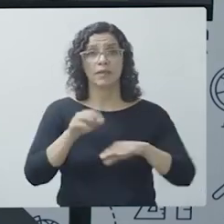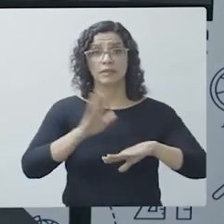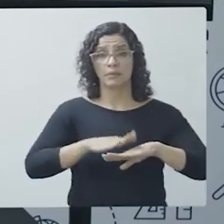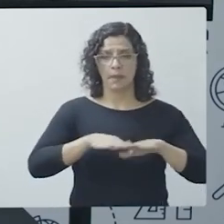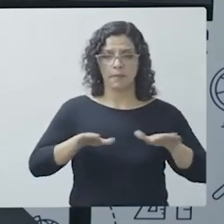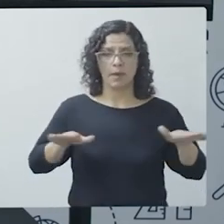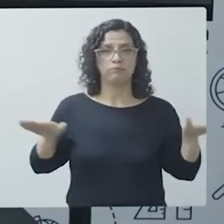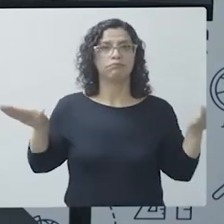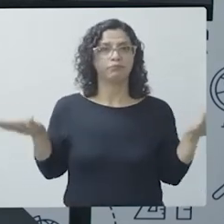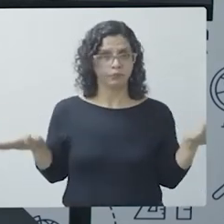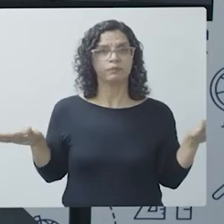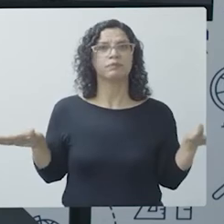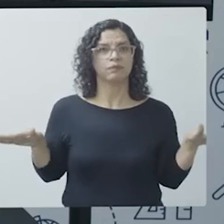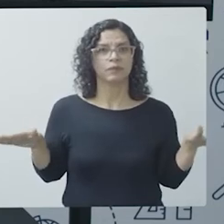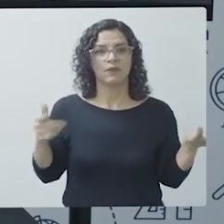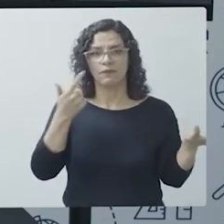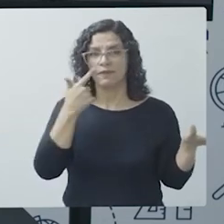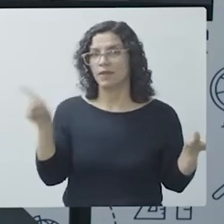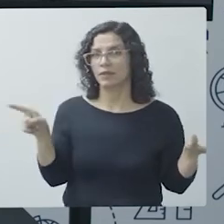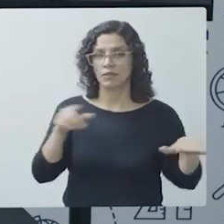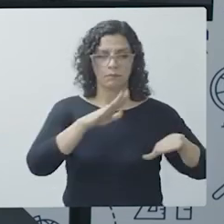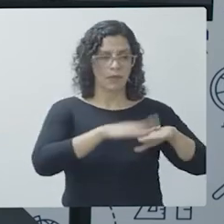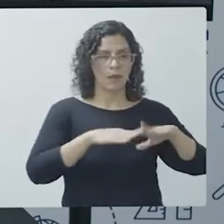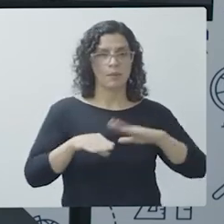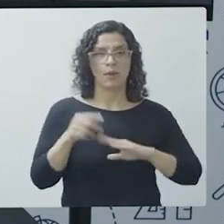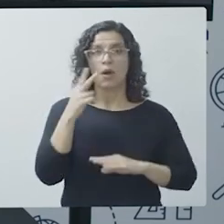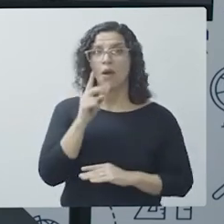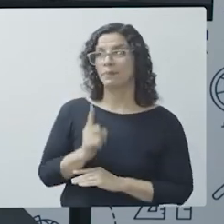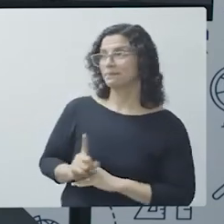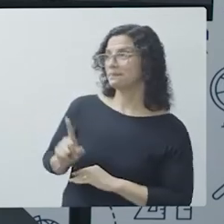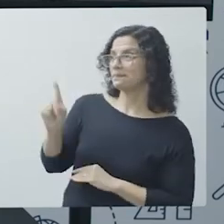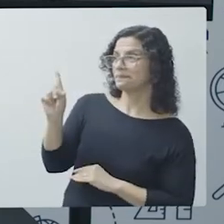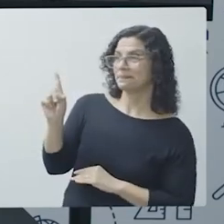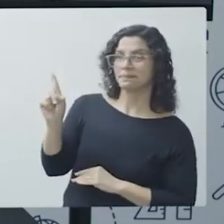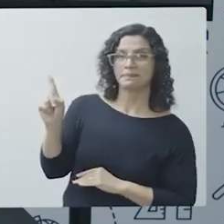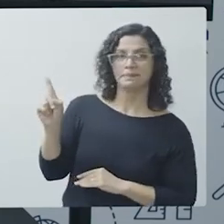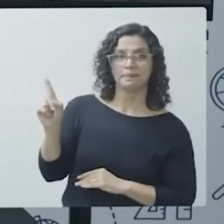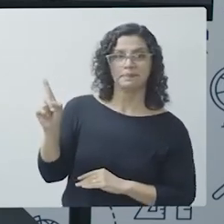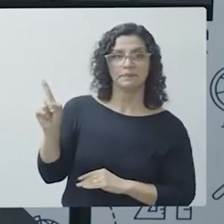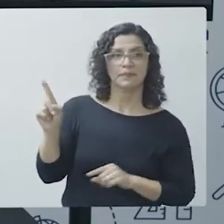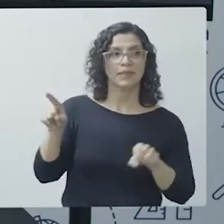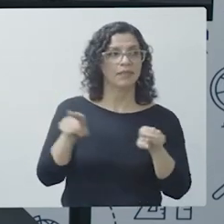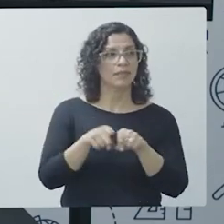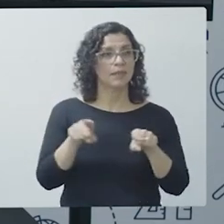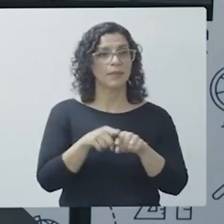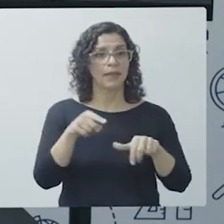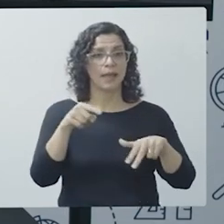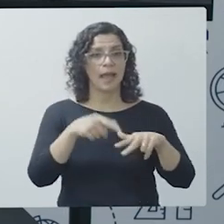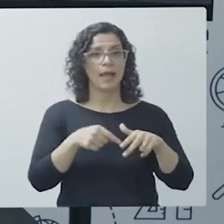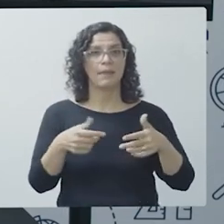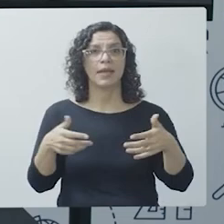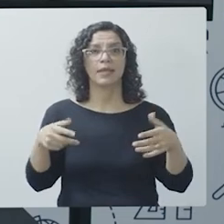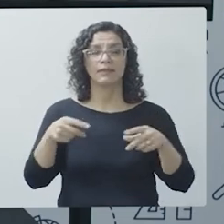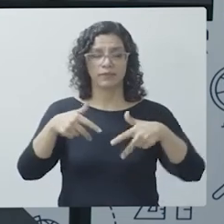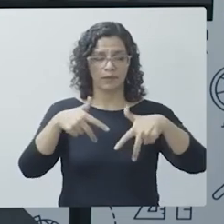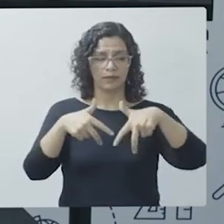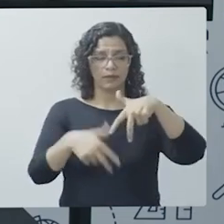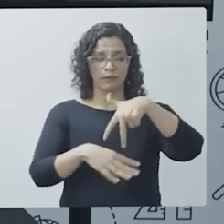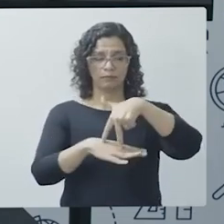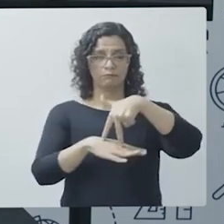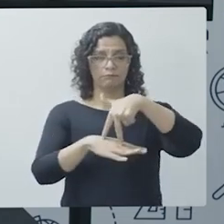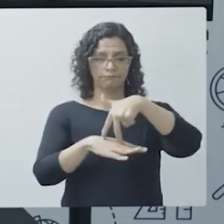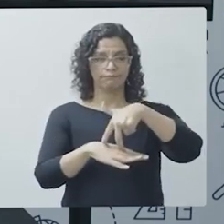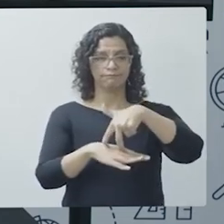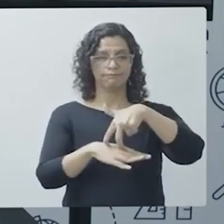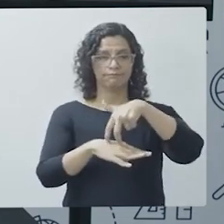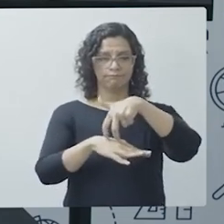agora? Vamos olhar os braços. Os dois braços estão esticados e a perna tem